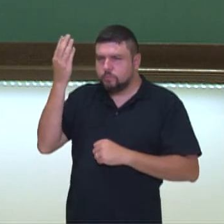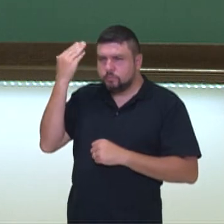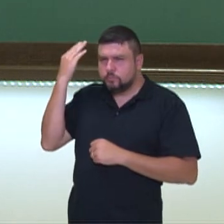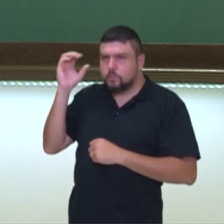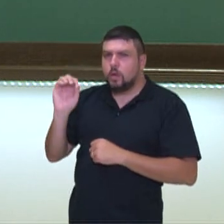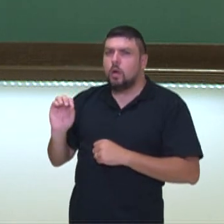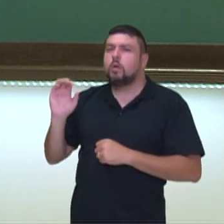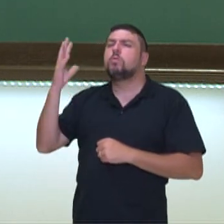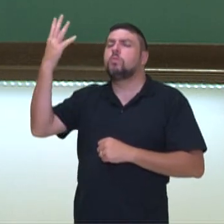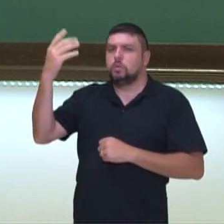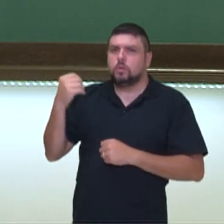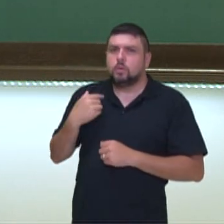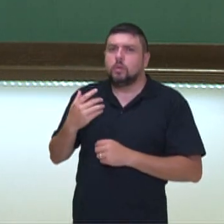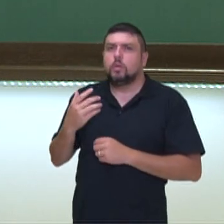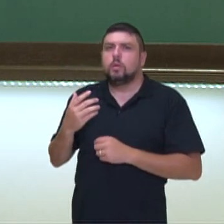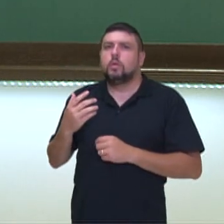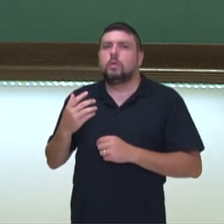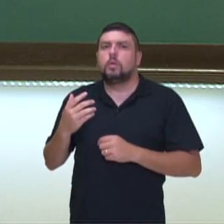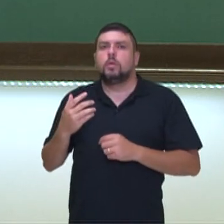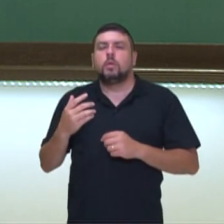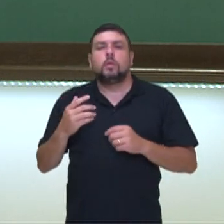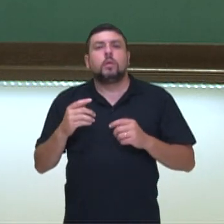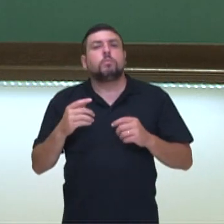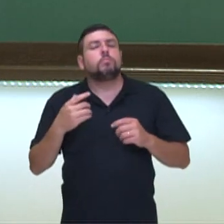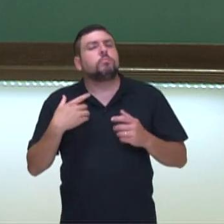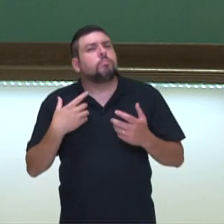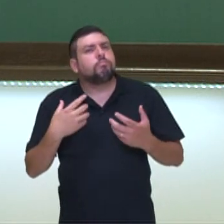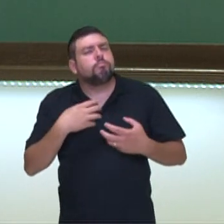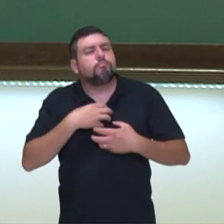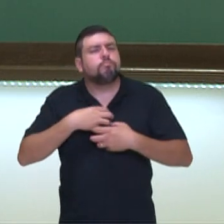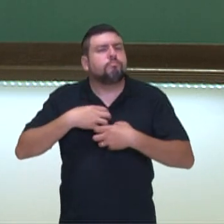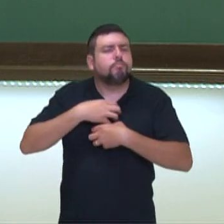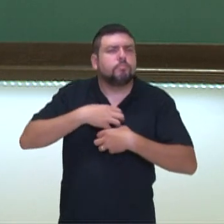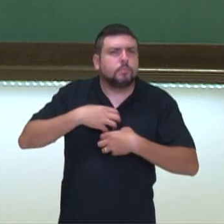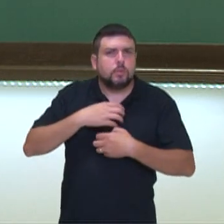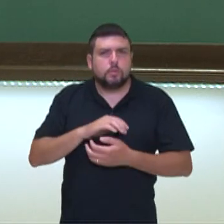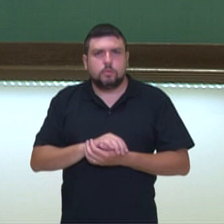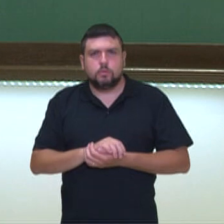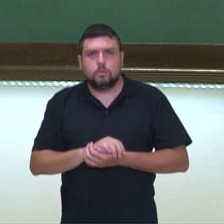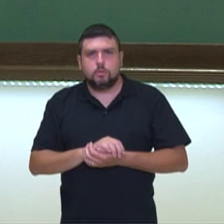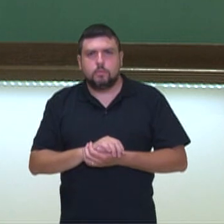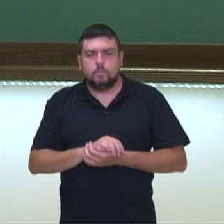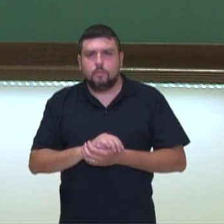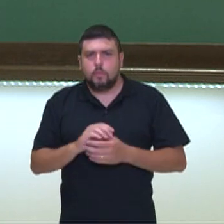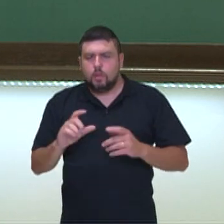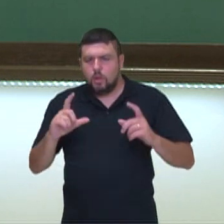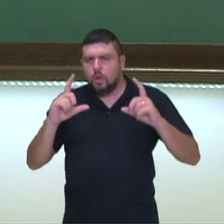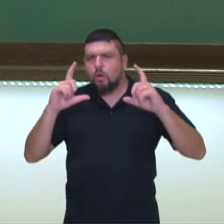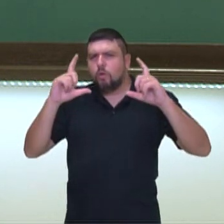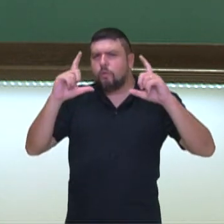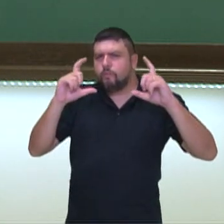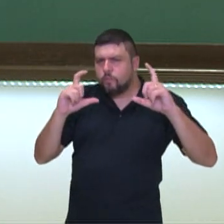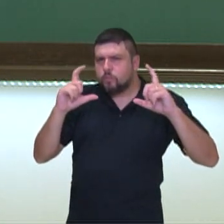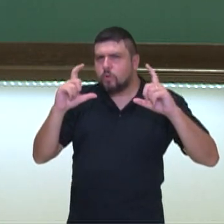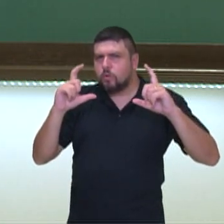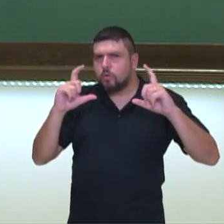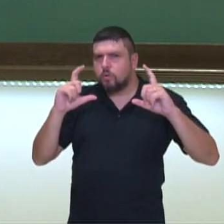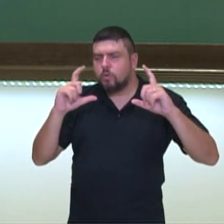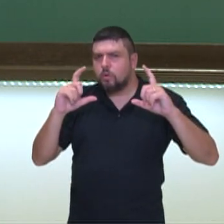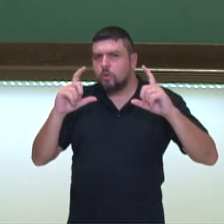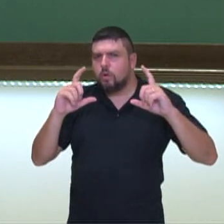atrocidades que o ser humano é capaz de fazer, a gente fica com o questionamento. O fotógrafo, ele